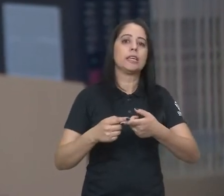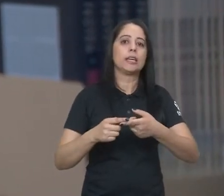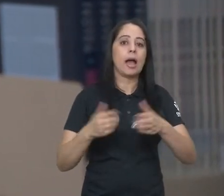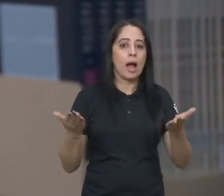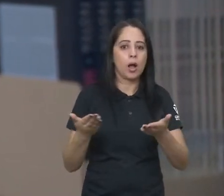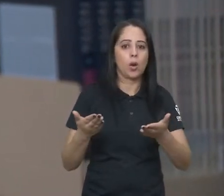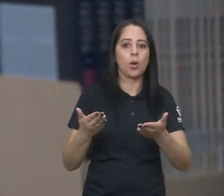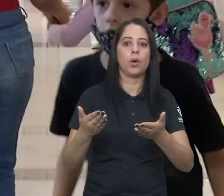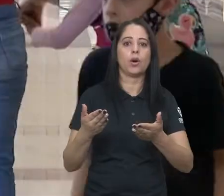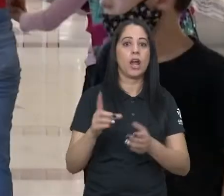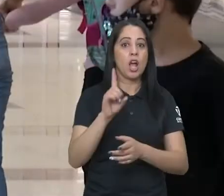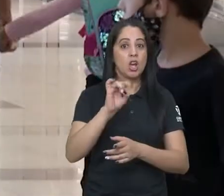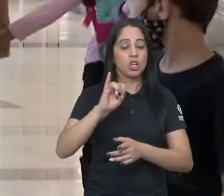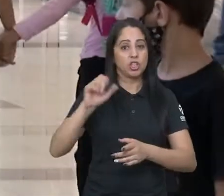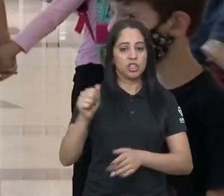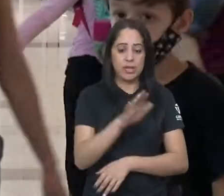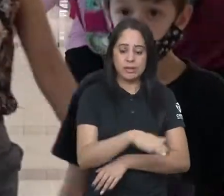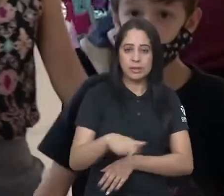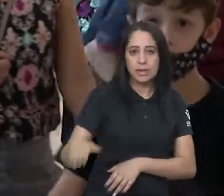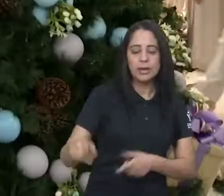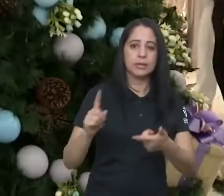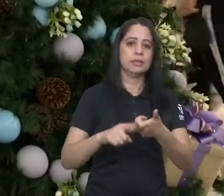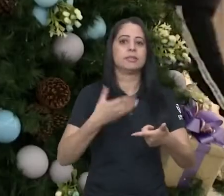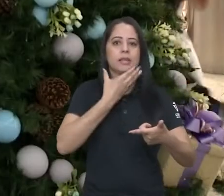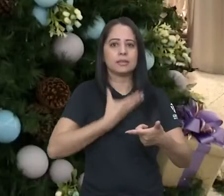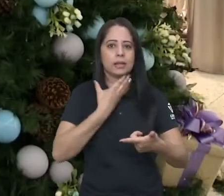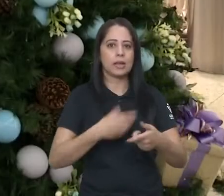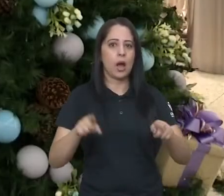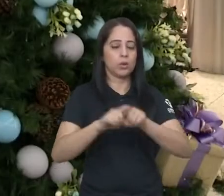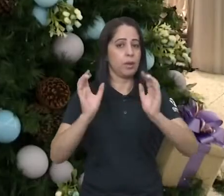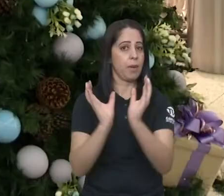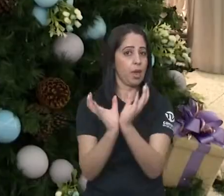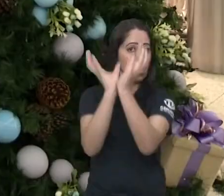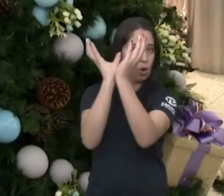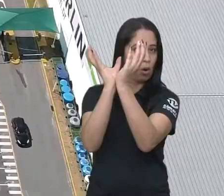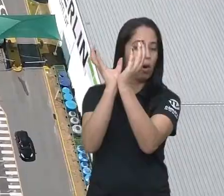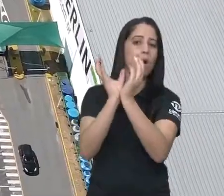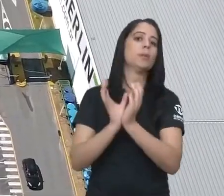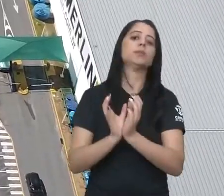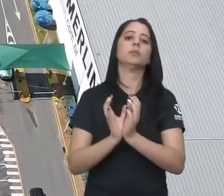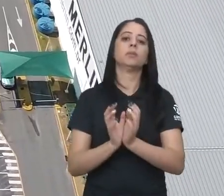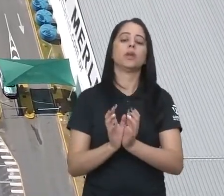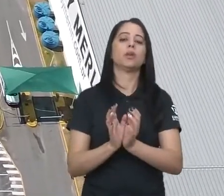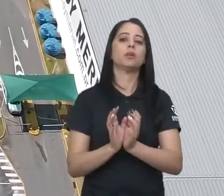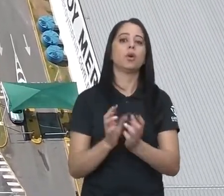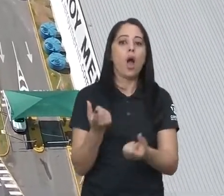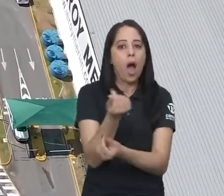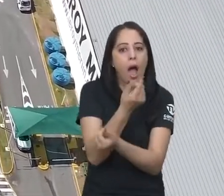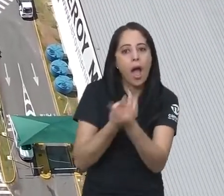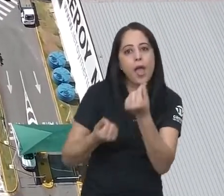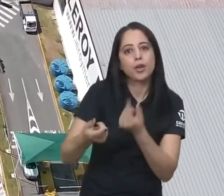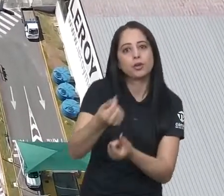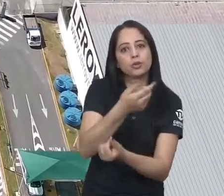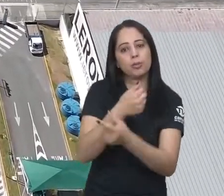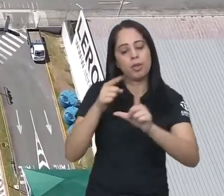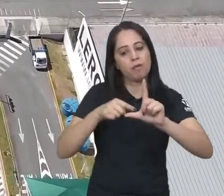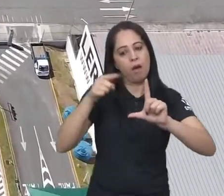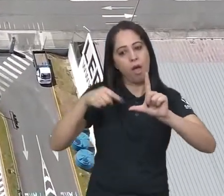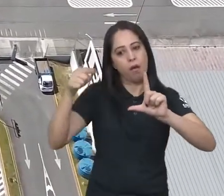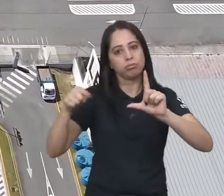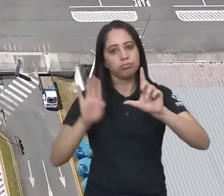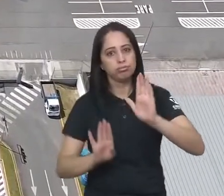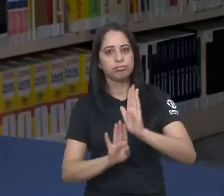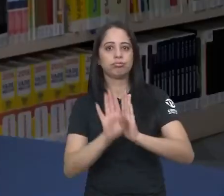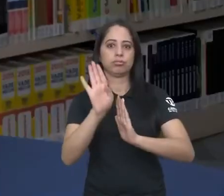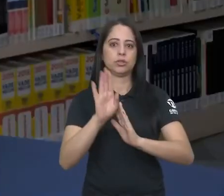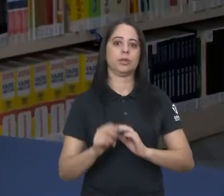eventos neste final de ano, como o Dia das Crianças, Natal e Copa do Mundo, devem movimentar o mercado e a economia